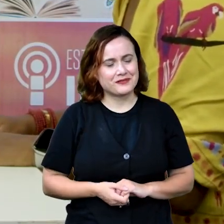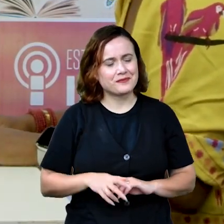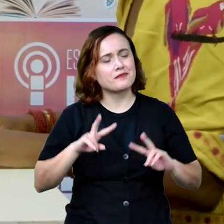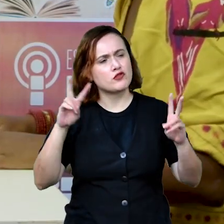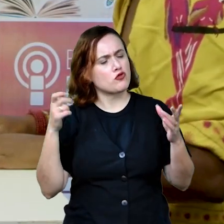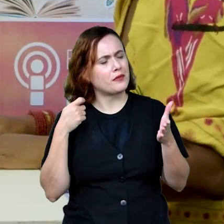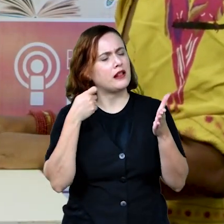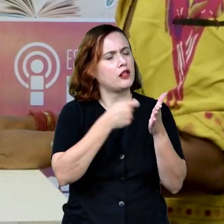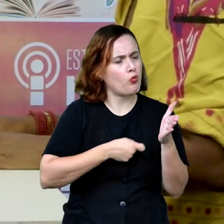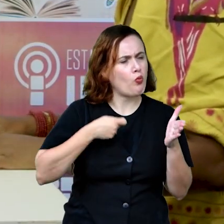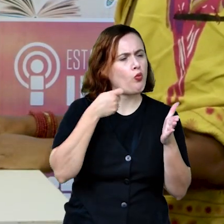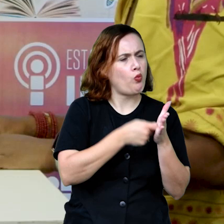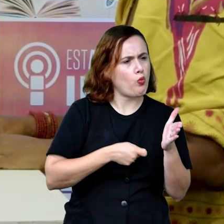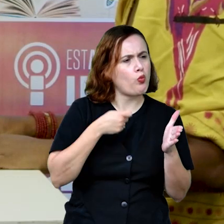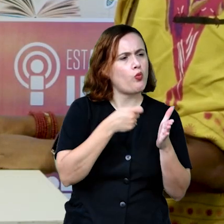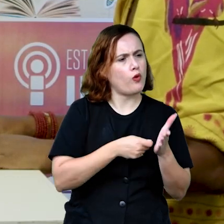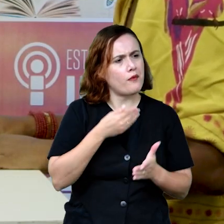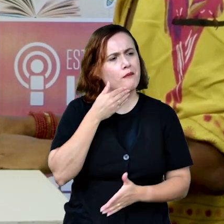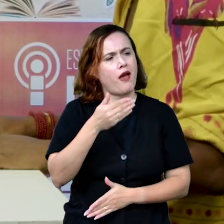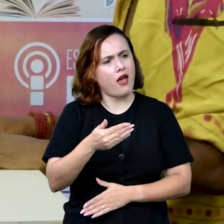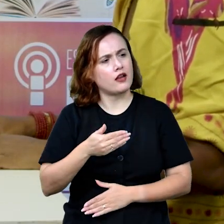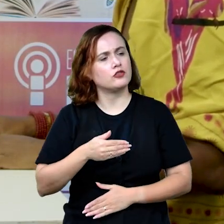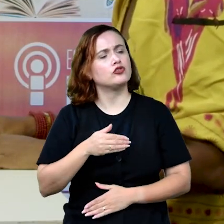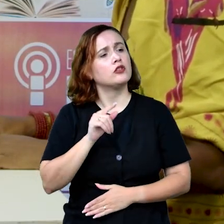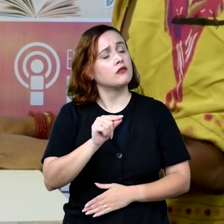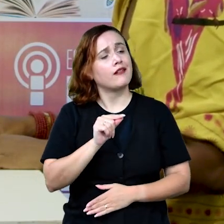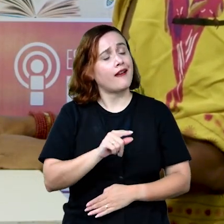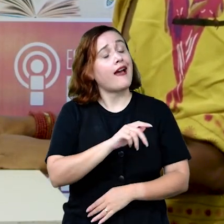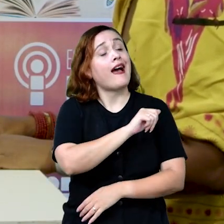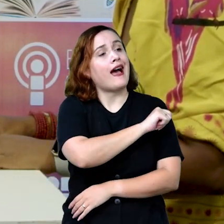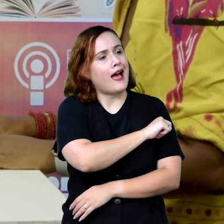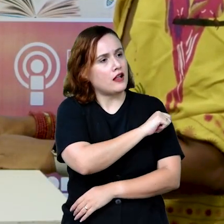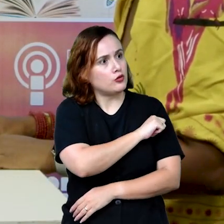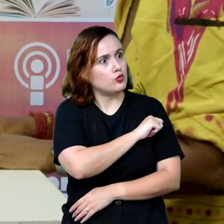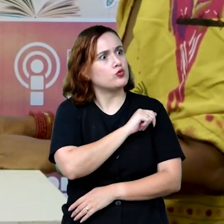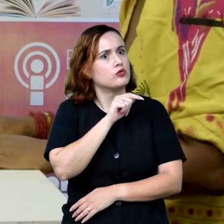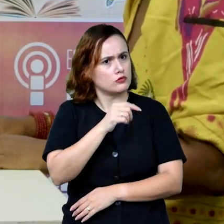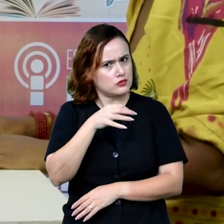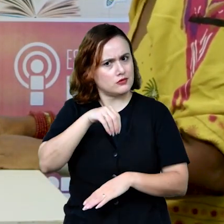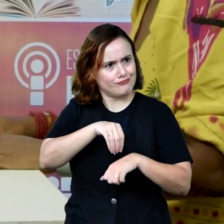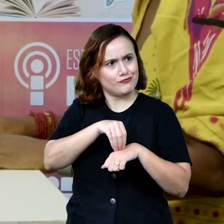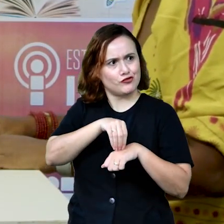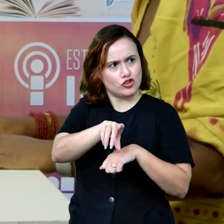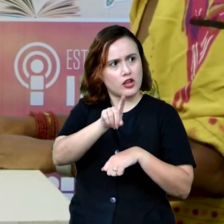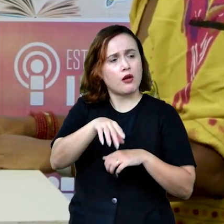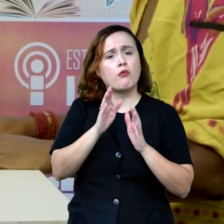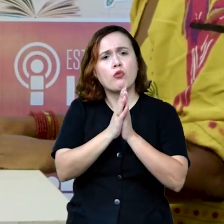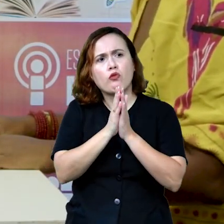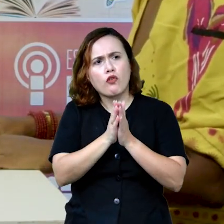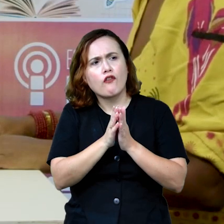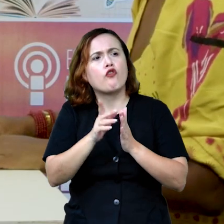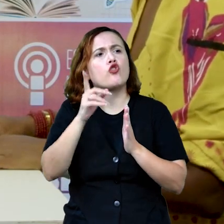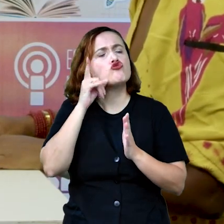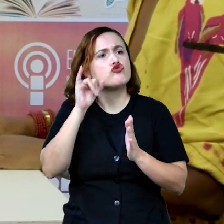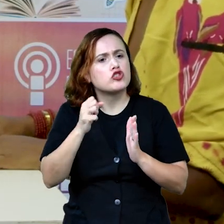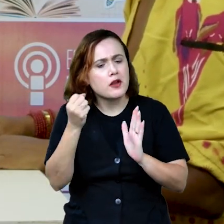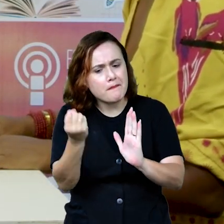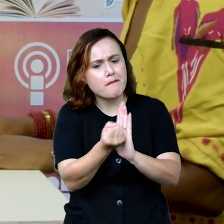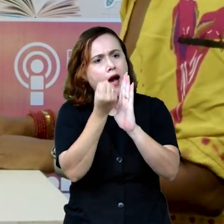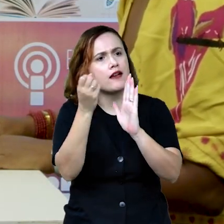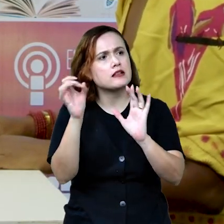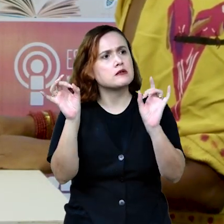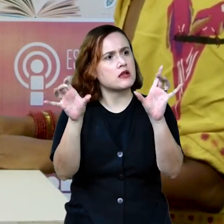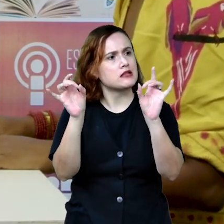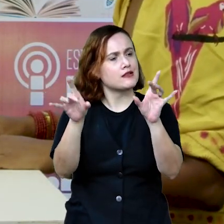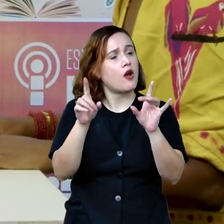Seguindo, falando sobre lutas e reivindicações, foram os estudantes que sugeriram separar um dia para refletir sobre o racismo e